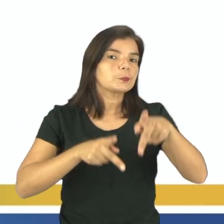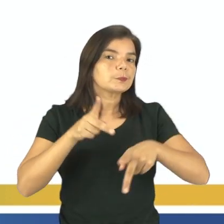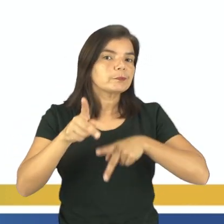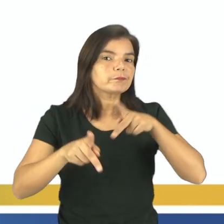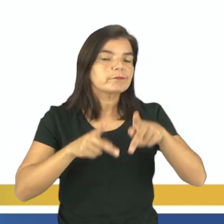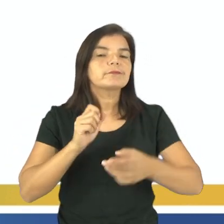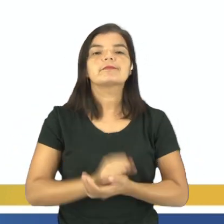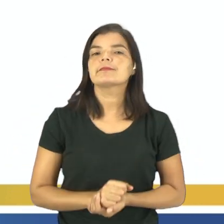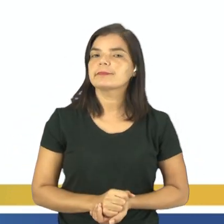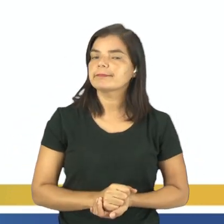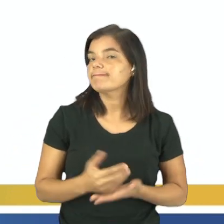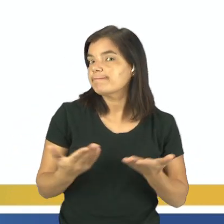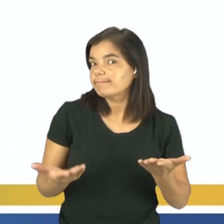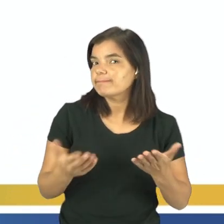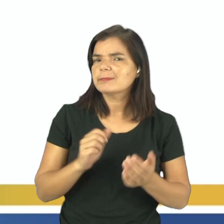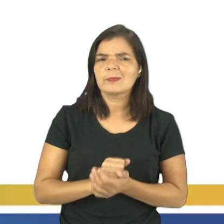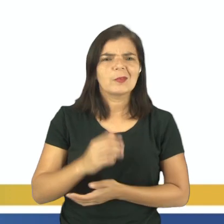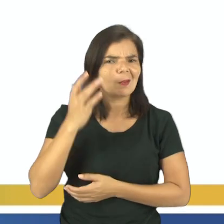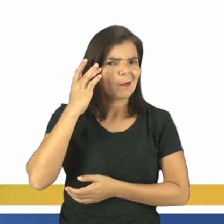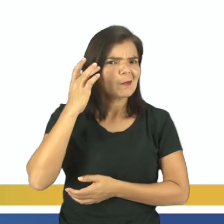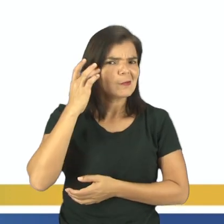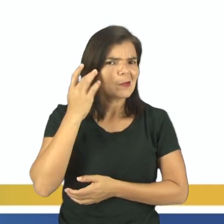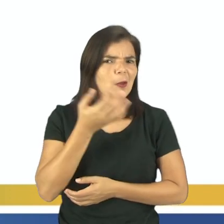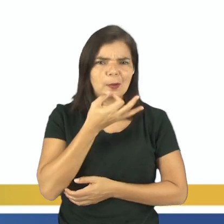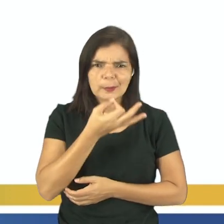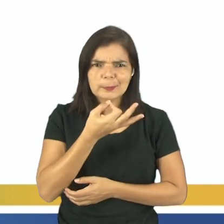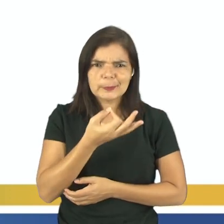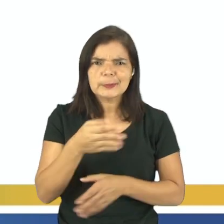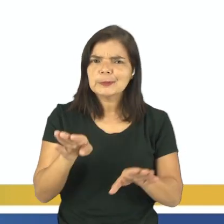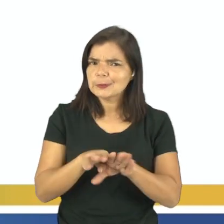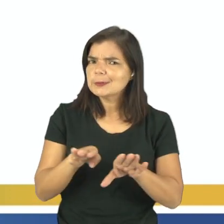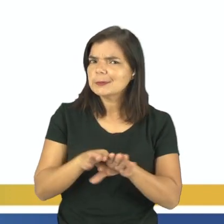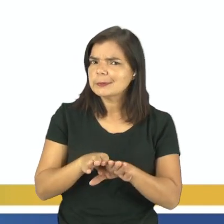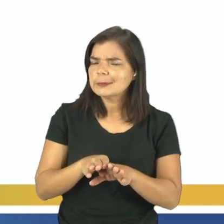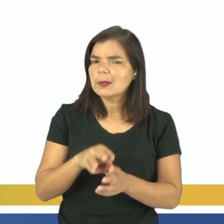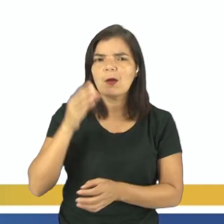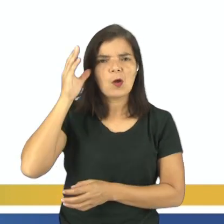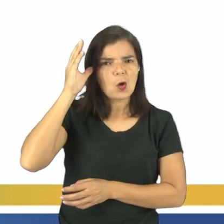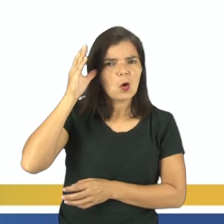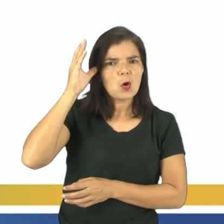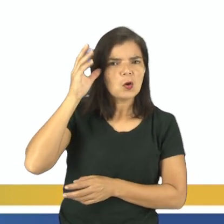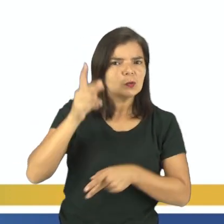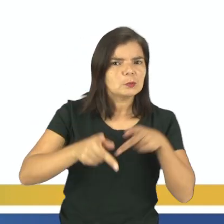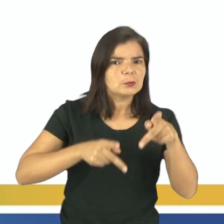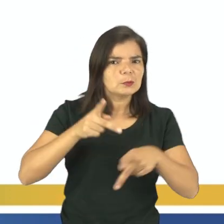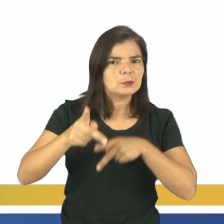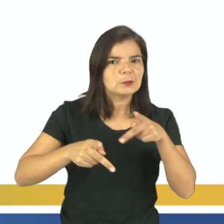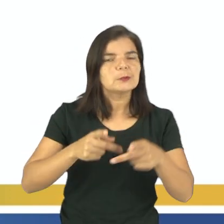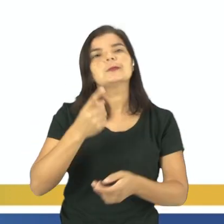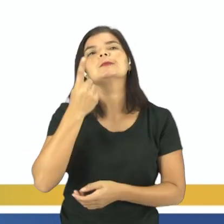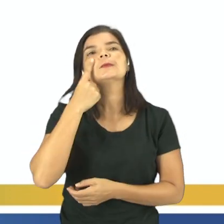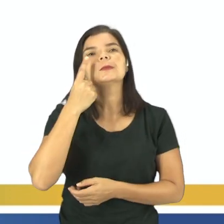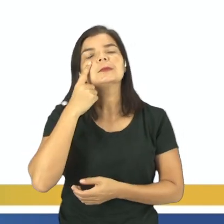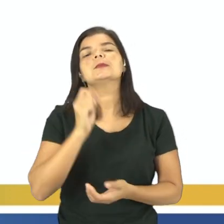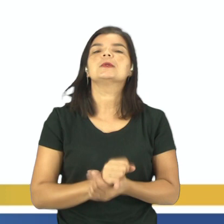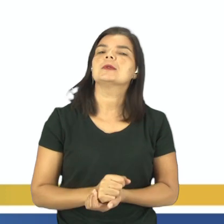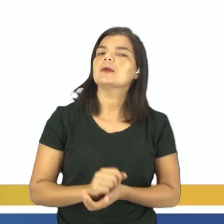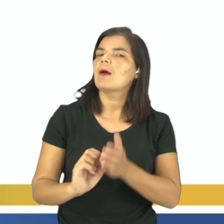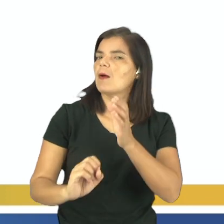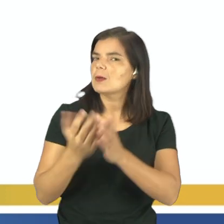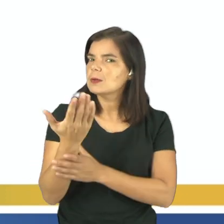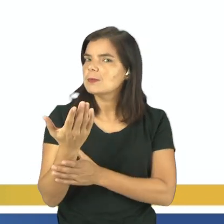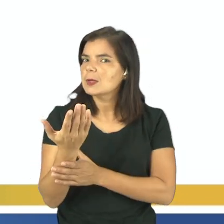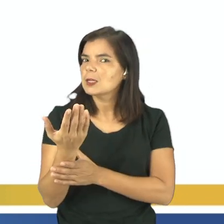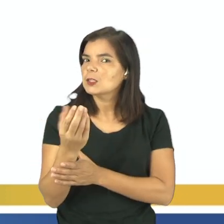a população. Bom, será que está ali a nossa tese? É um momento para conscientizar a população? Vejam, será que isso é um